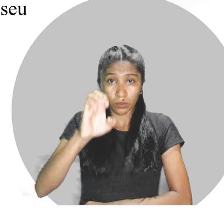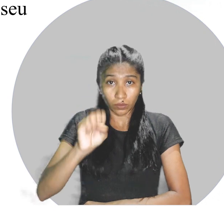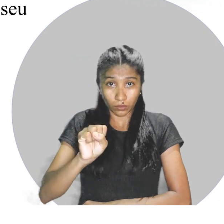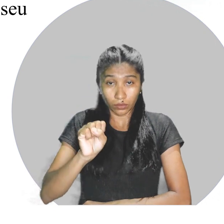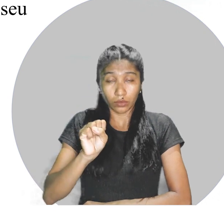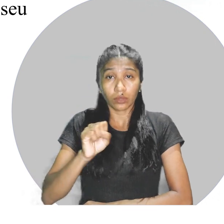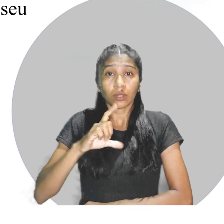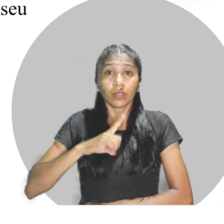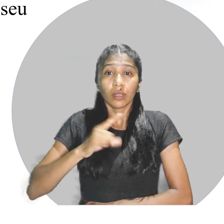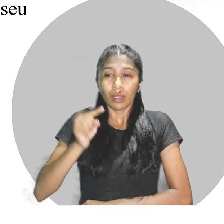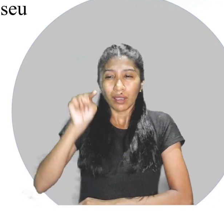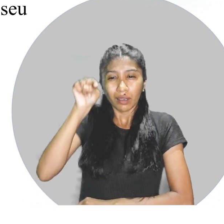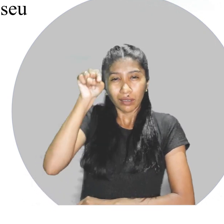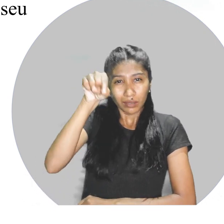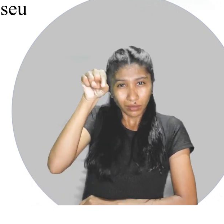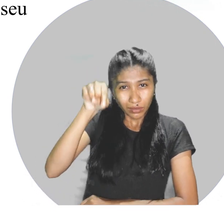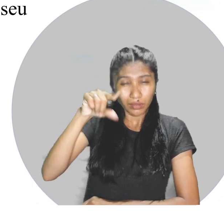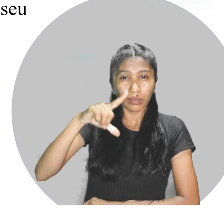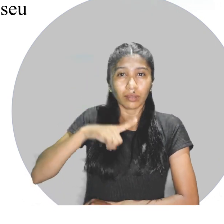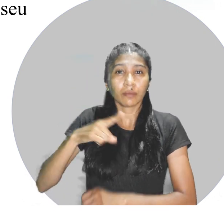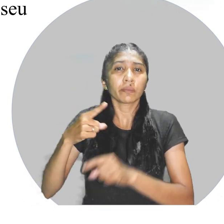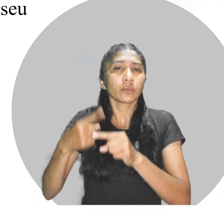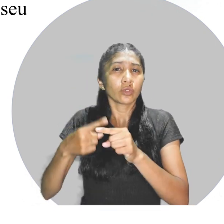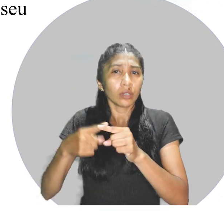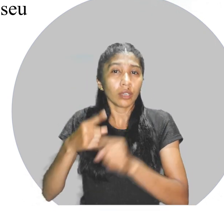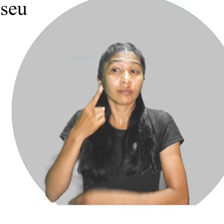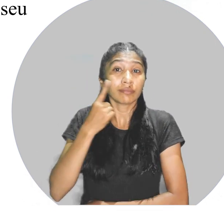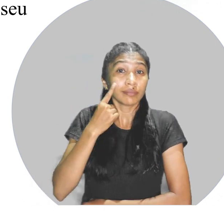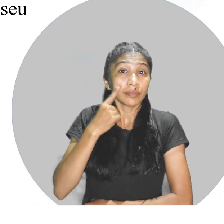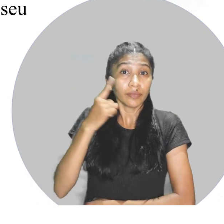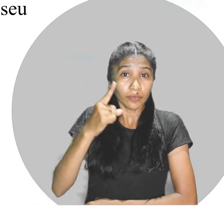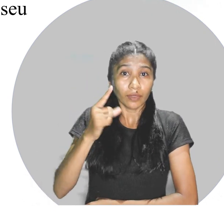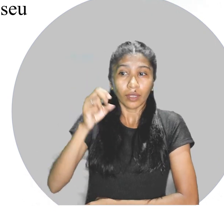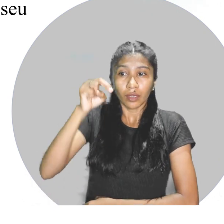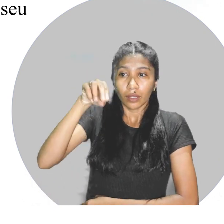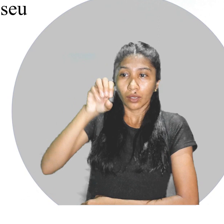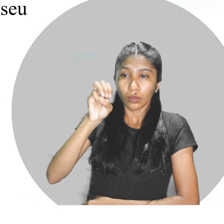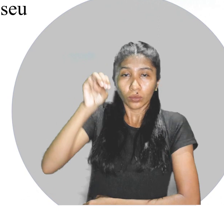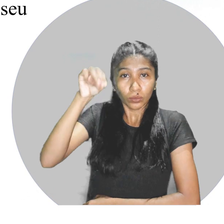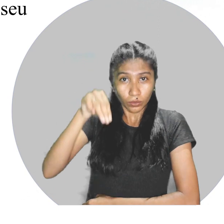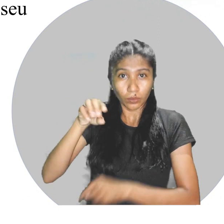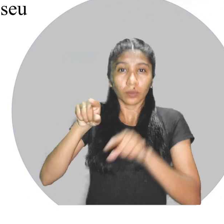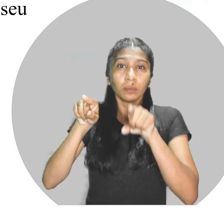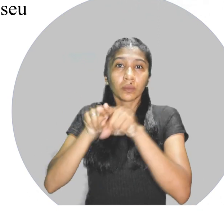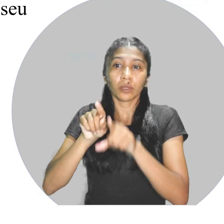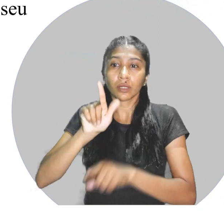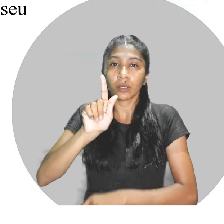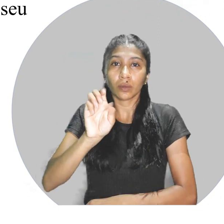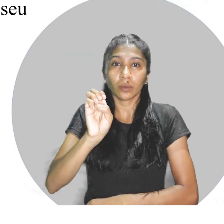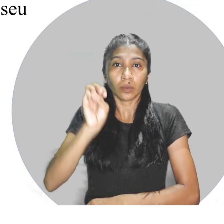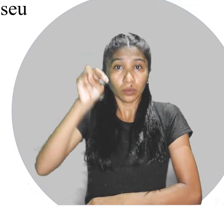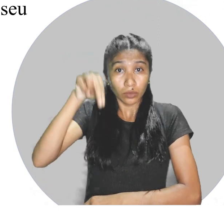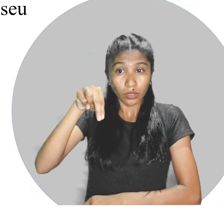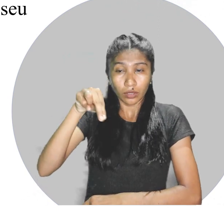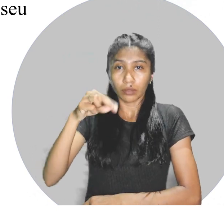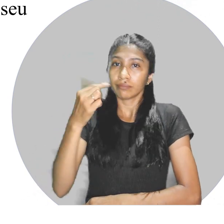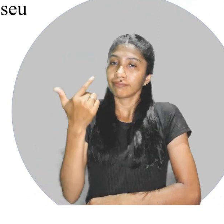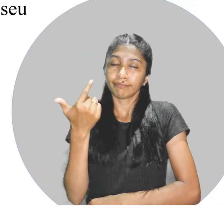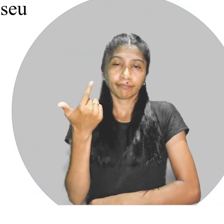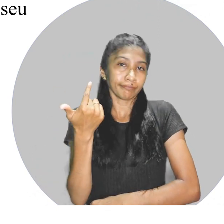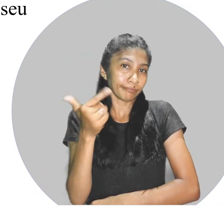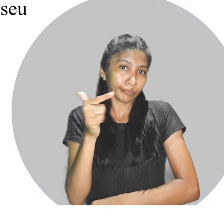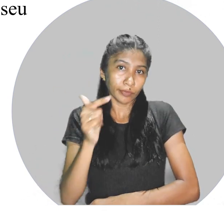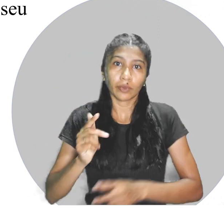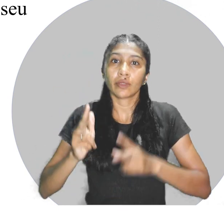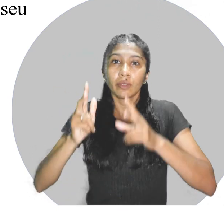imparisilábicos. São imparisilábicos porque o nominativo e o genitivo não possuem